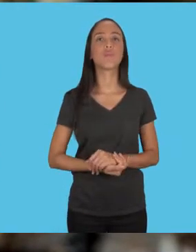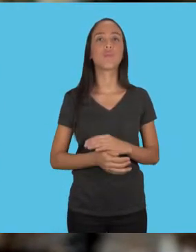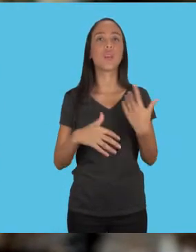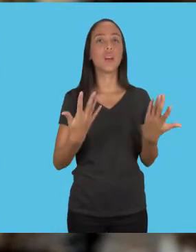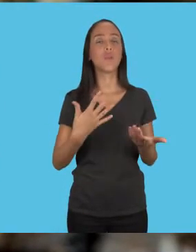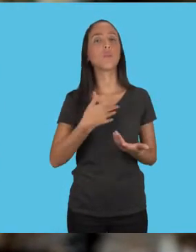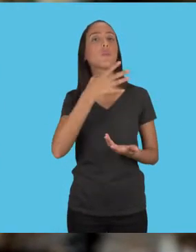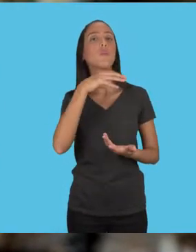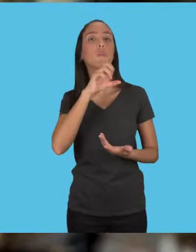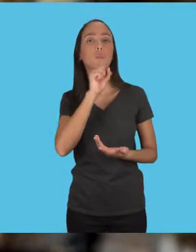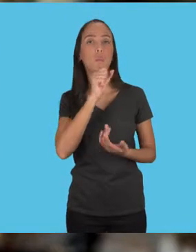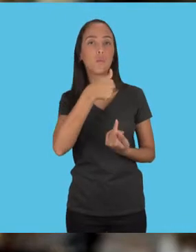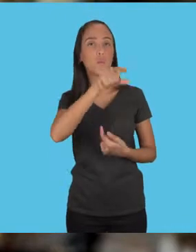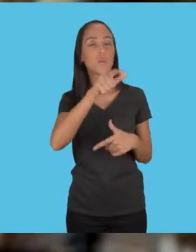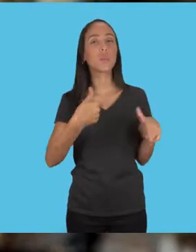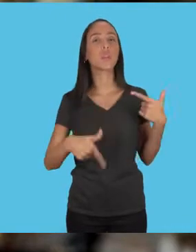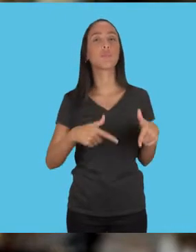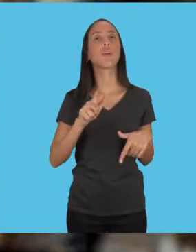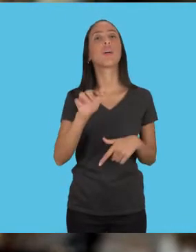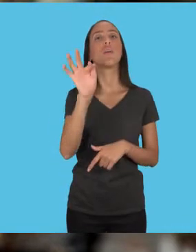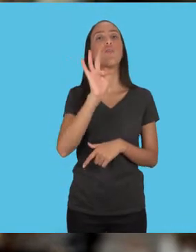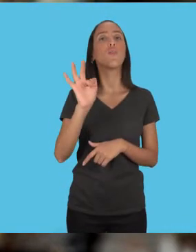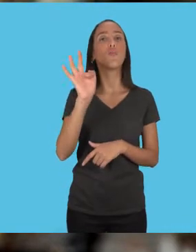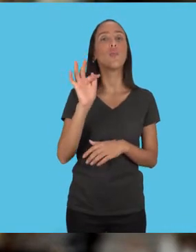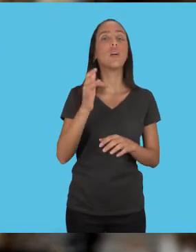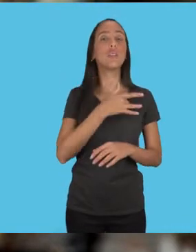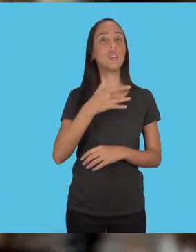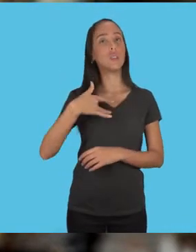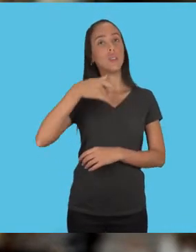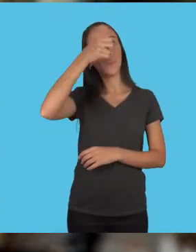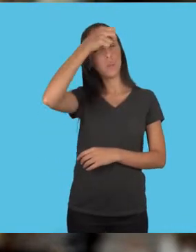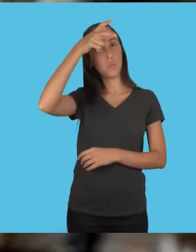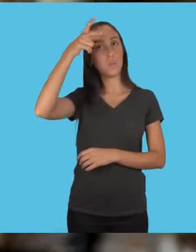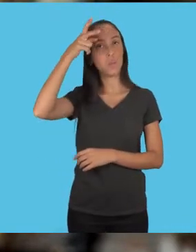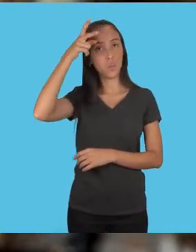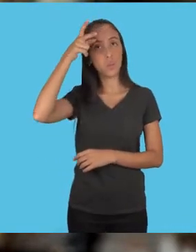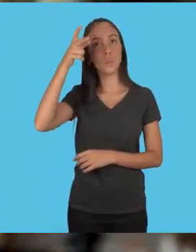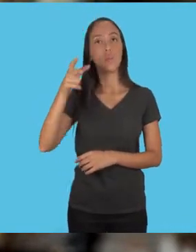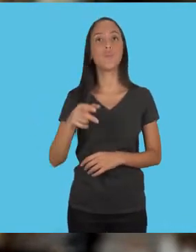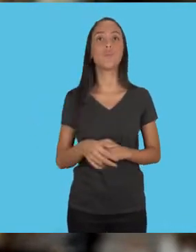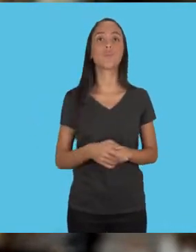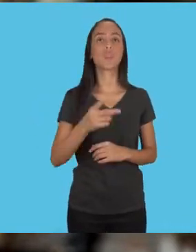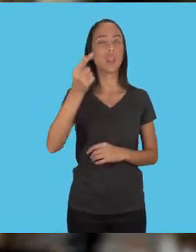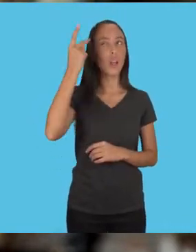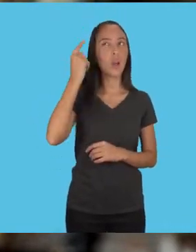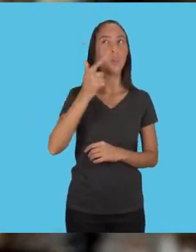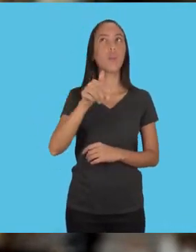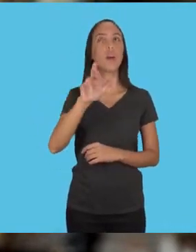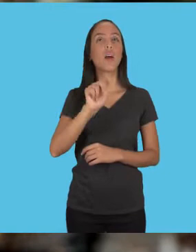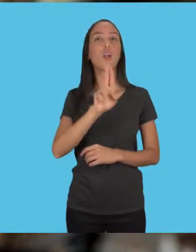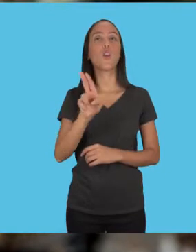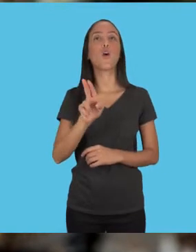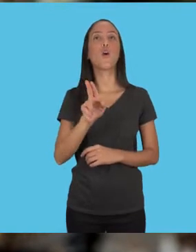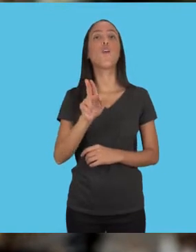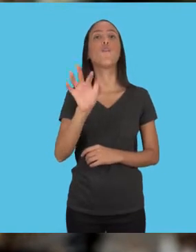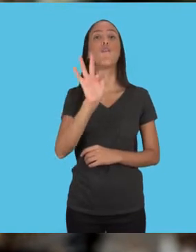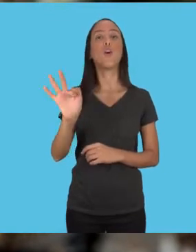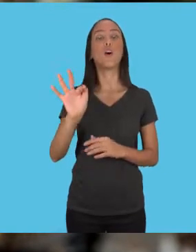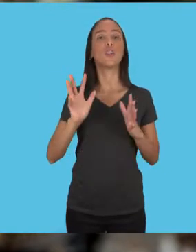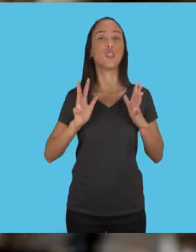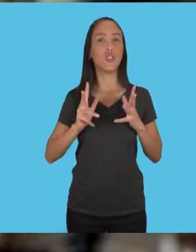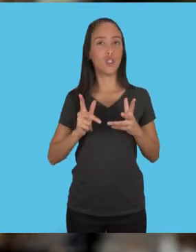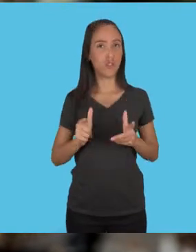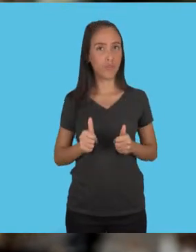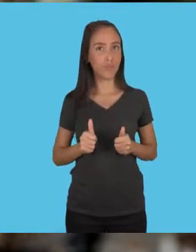Aí meu pai foi trabalhar na Faculdade de Saúde Pública, que na época chamava Faculdade de Higiene. Aí nós